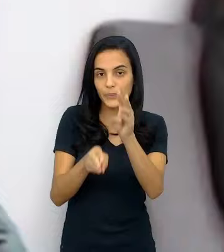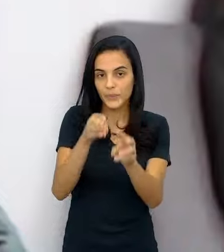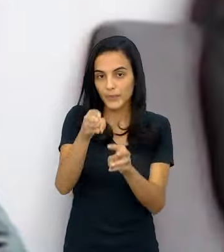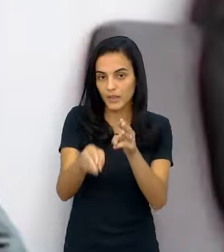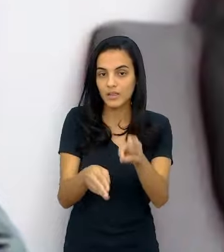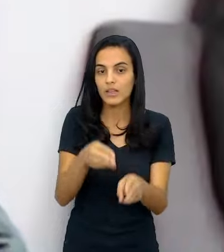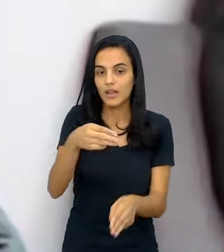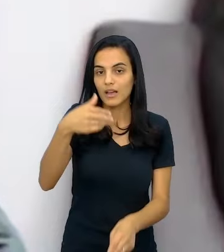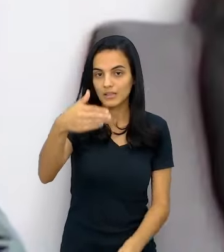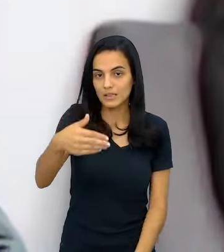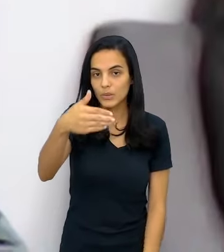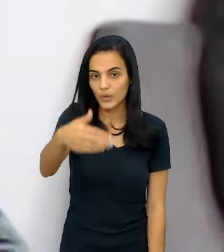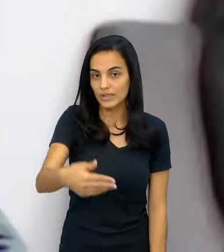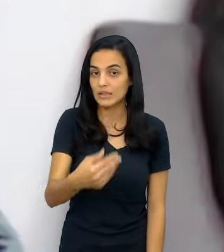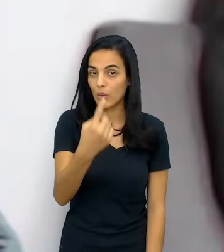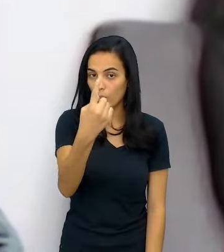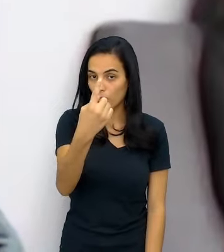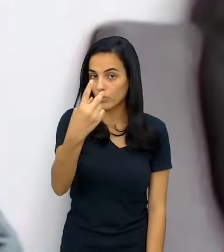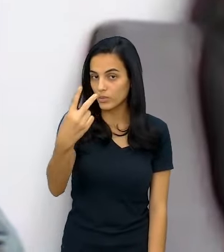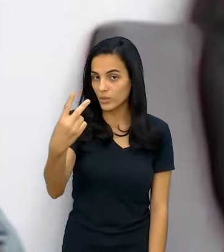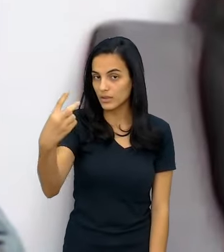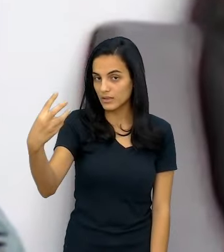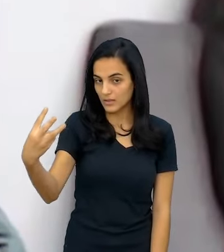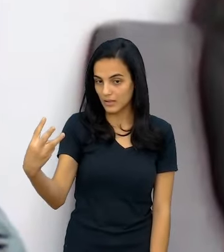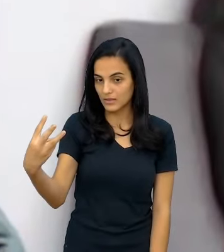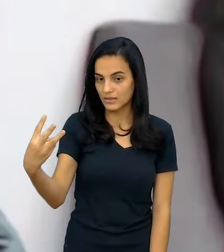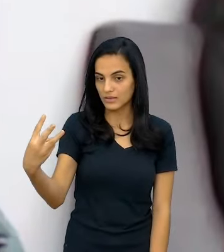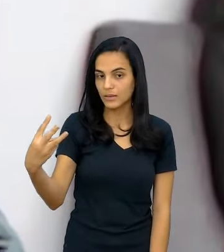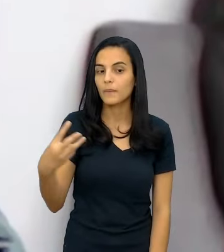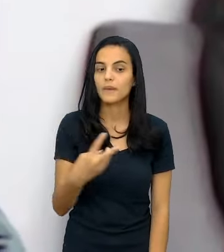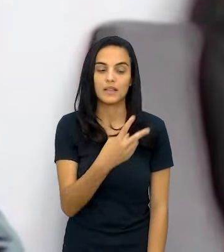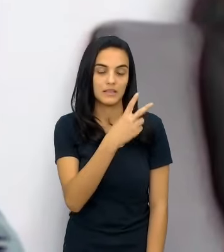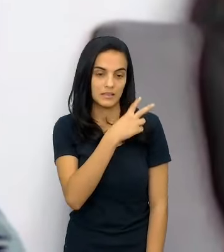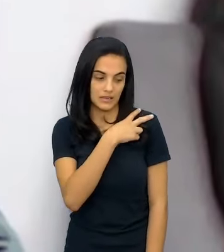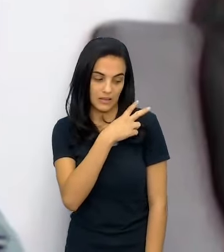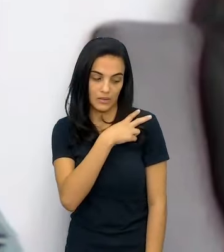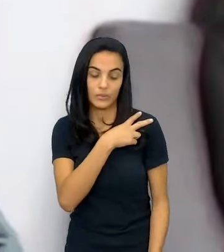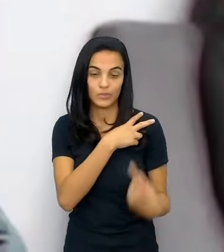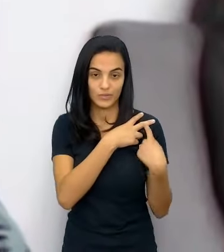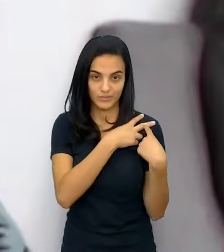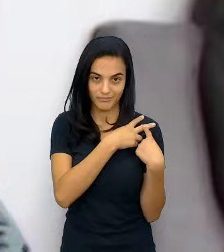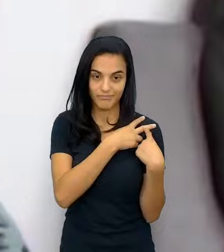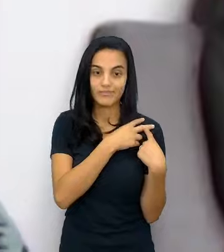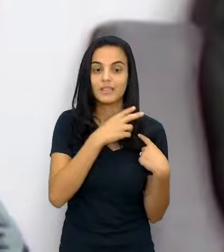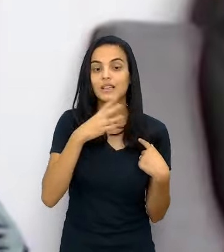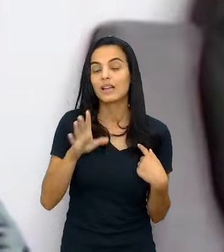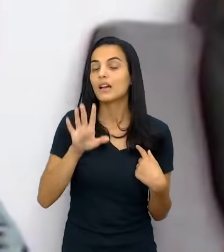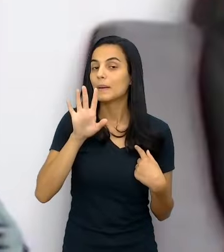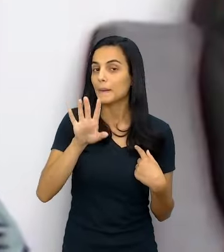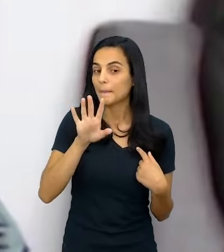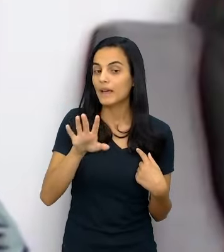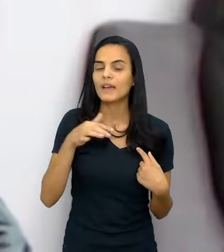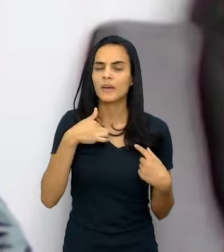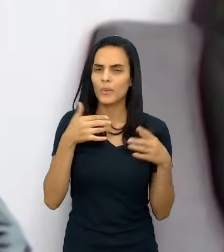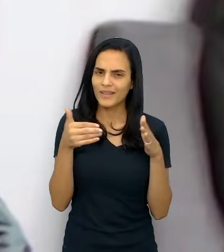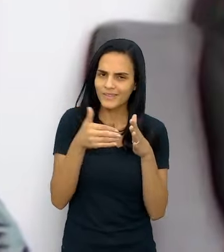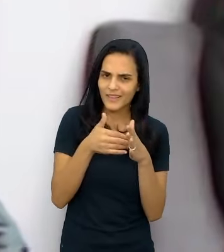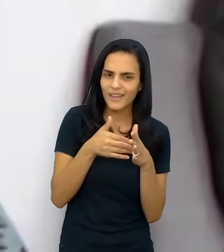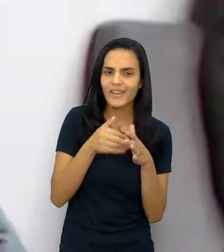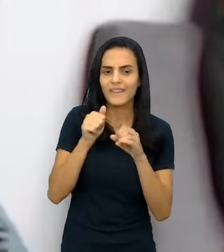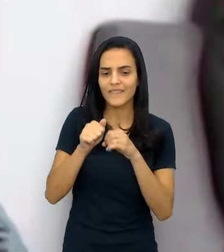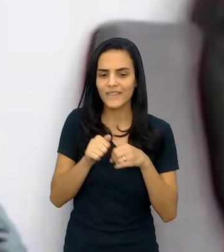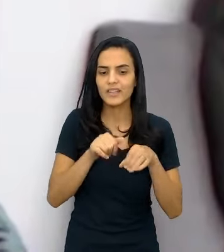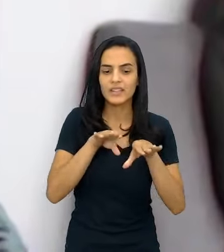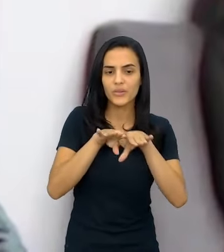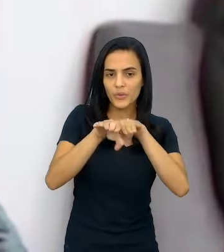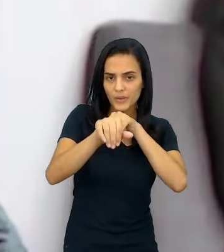sequência 1, 2 e 3, para a segunda série do ensino médio. Aonde eu até fiz a